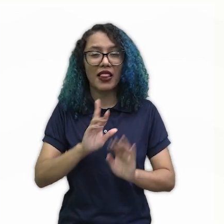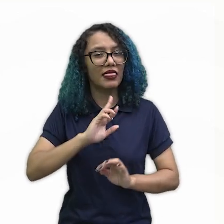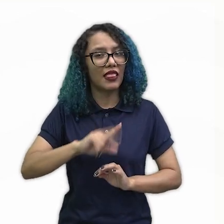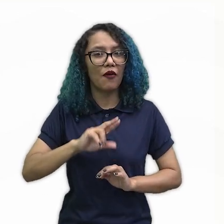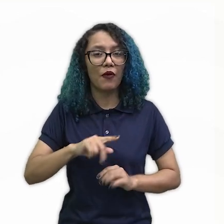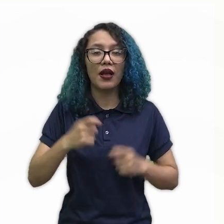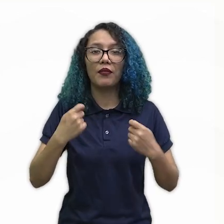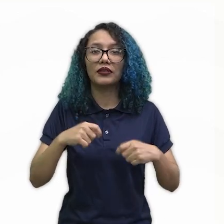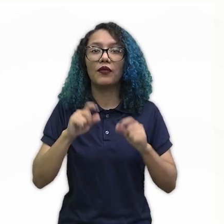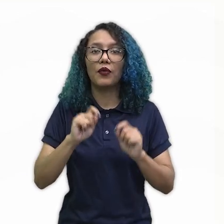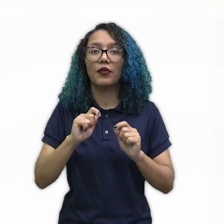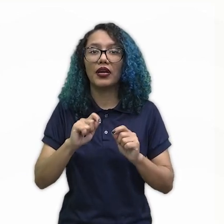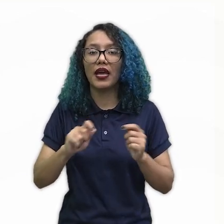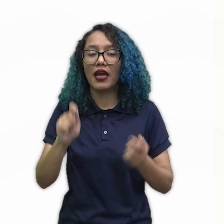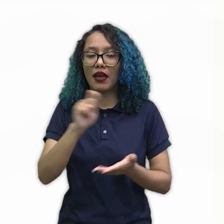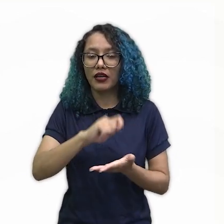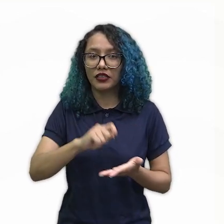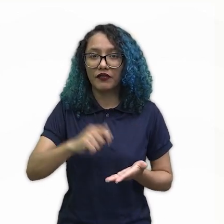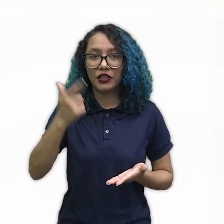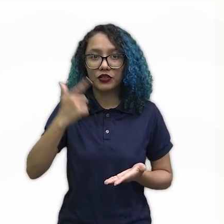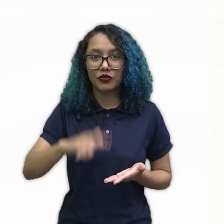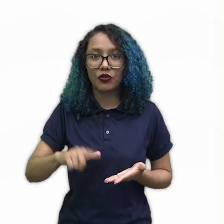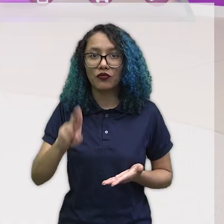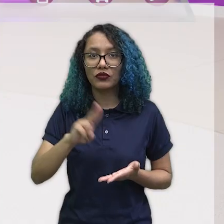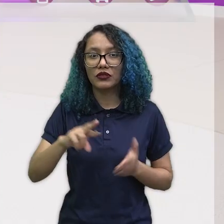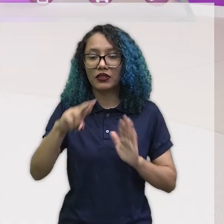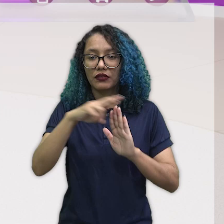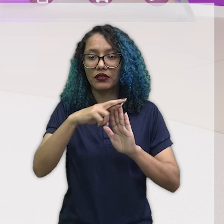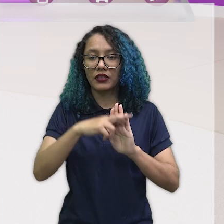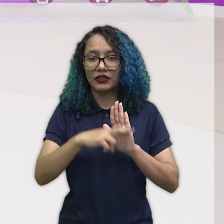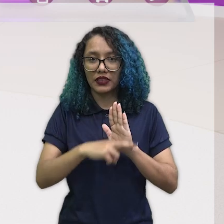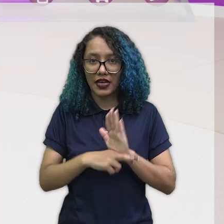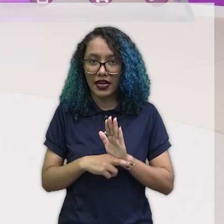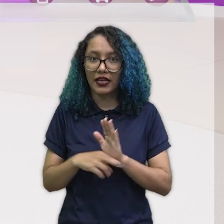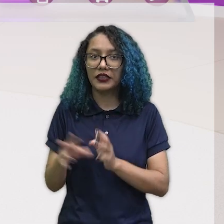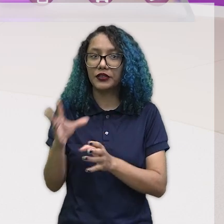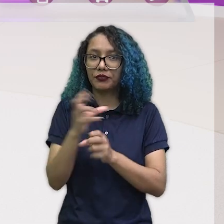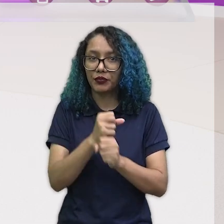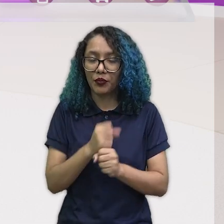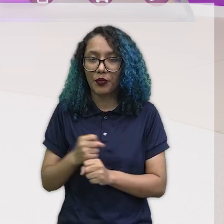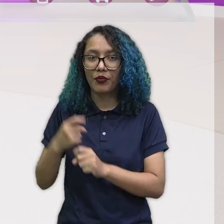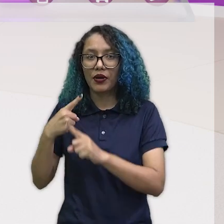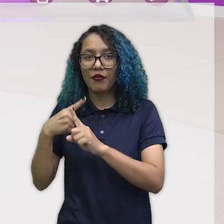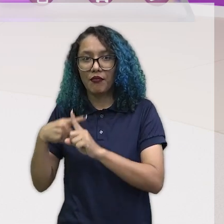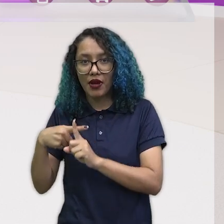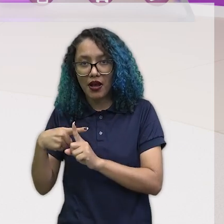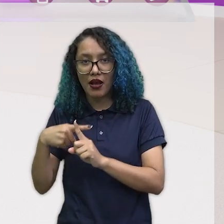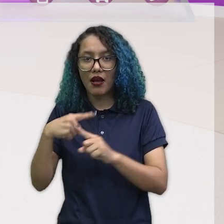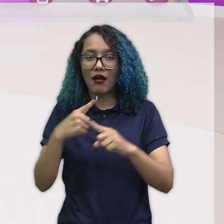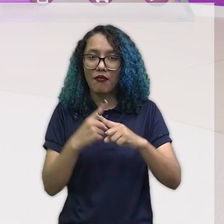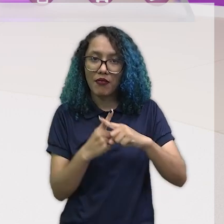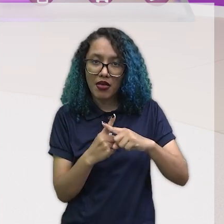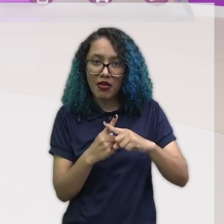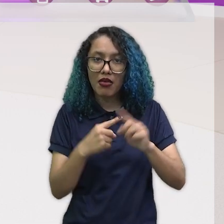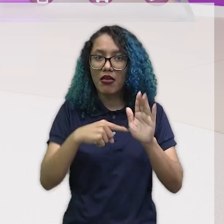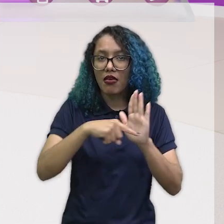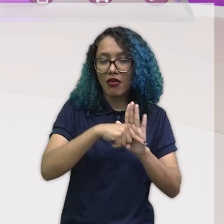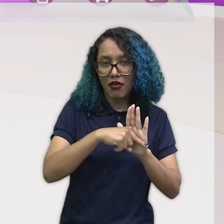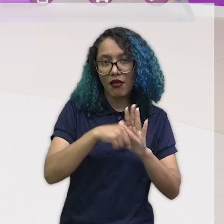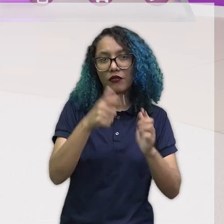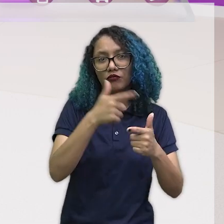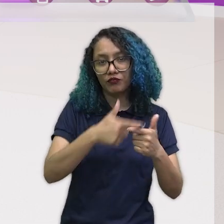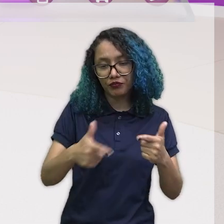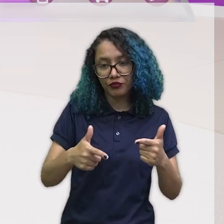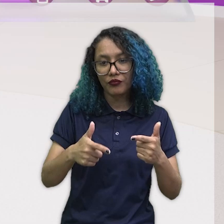você reescrever usando quem? Usando as propriedades operatórias. Era você pegar as propriedades operatórias ali